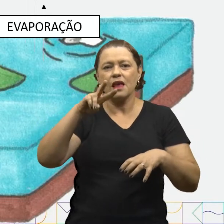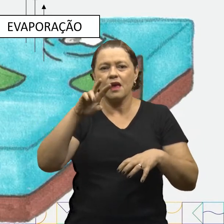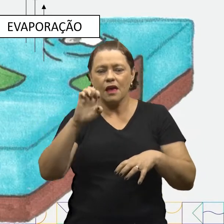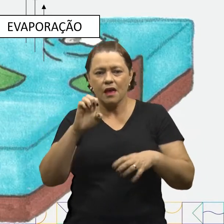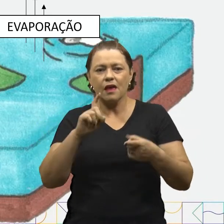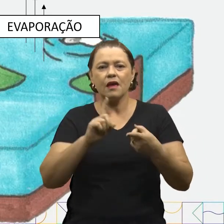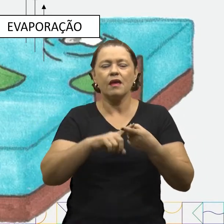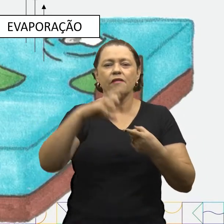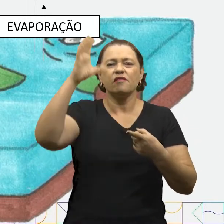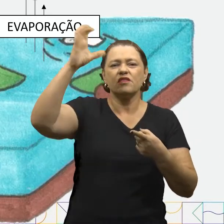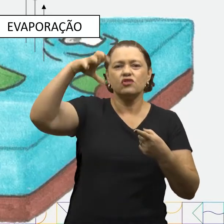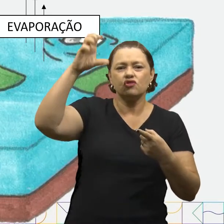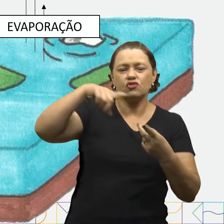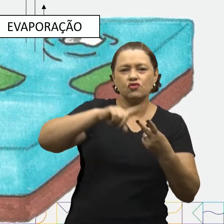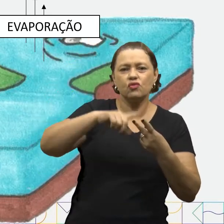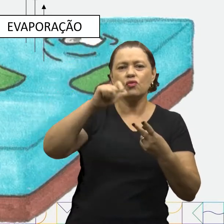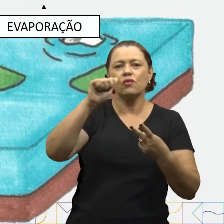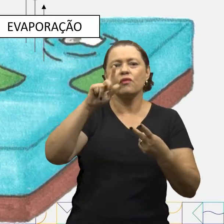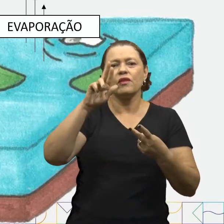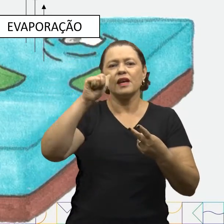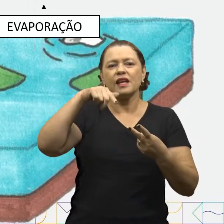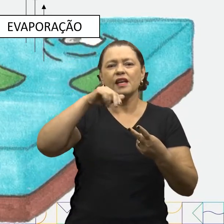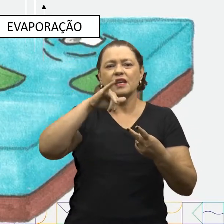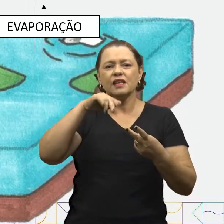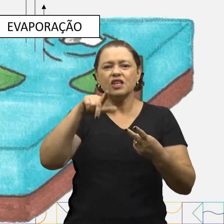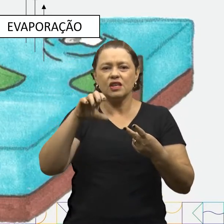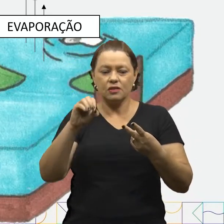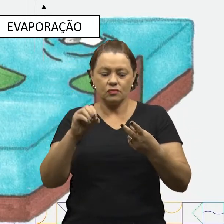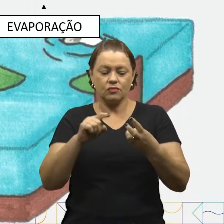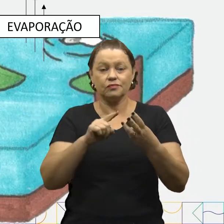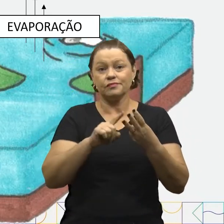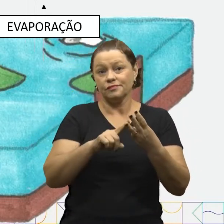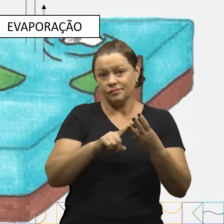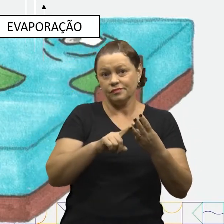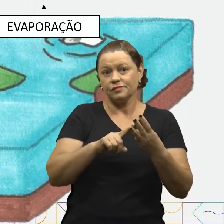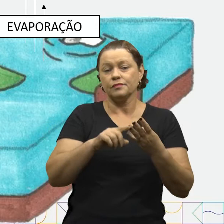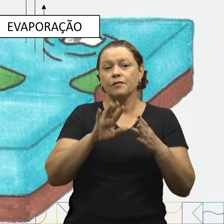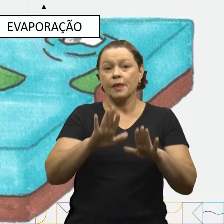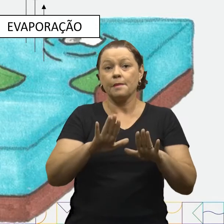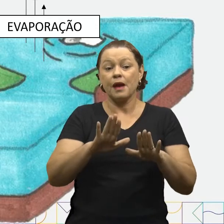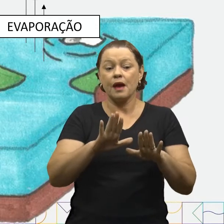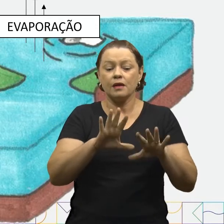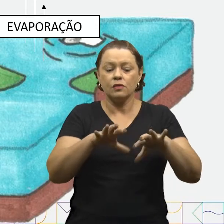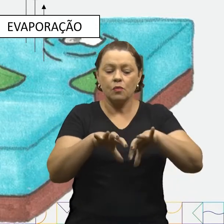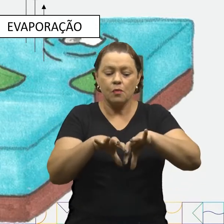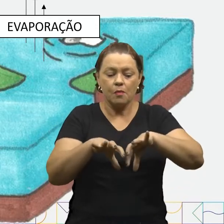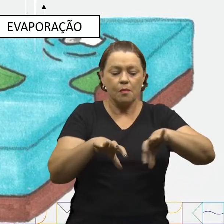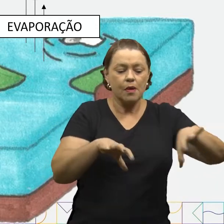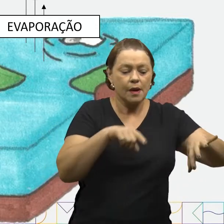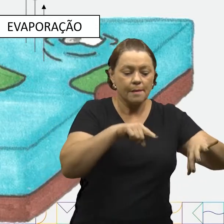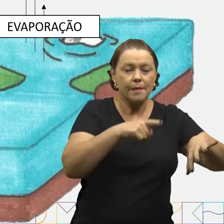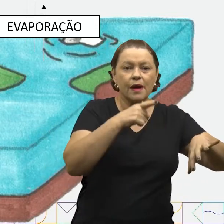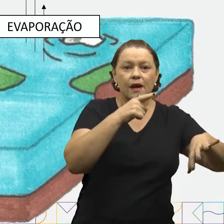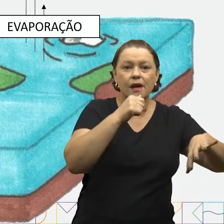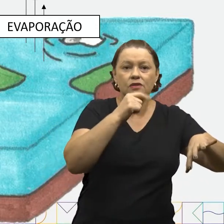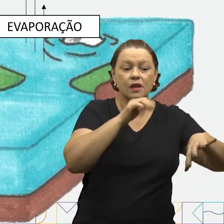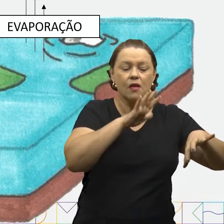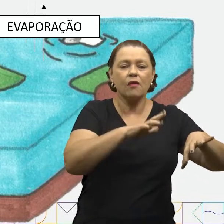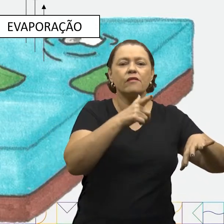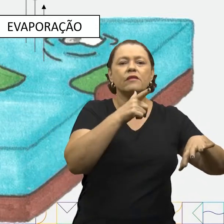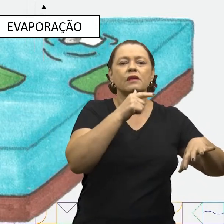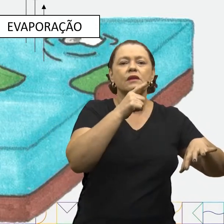granizo. É a precipitação. Uma parte dessa água que chega à superfície fica nos